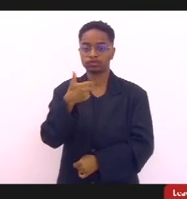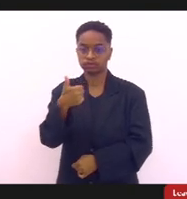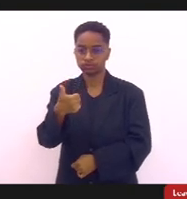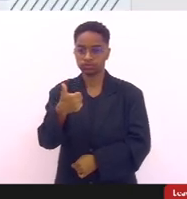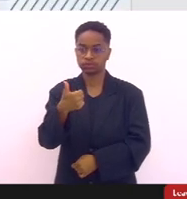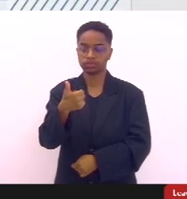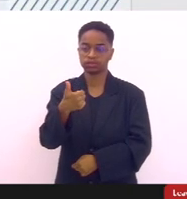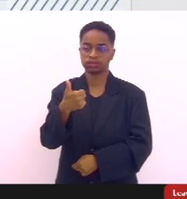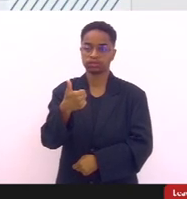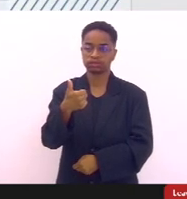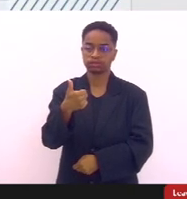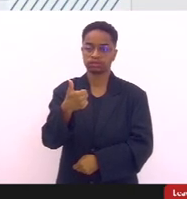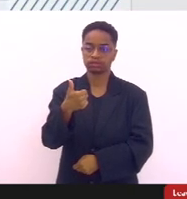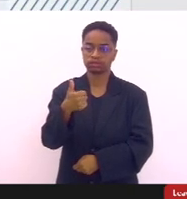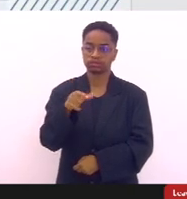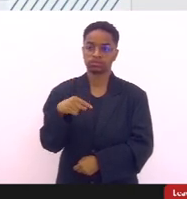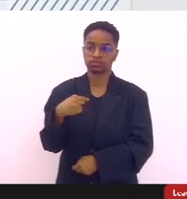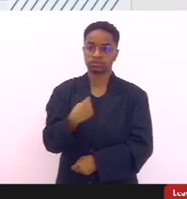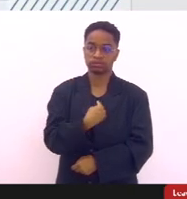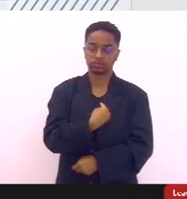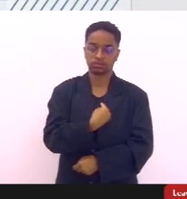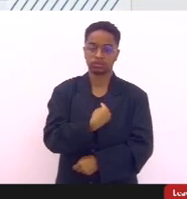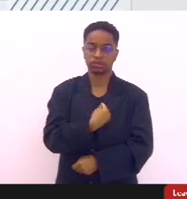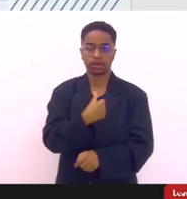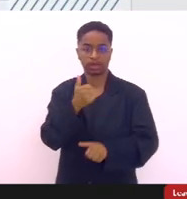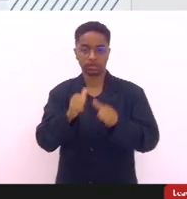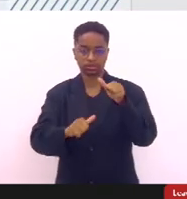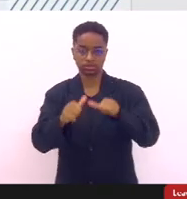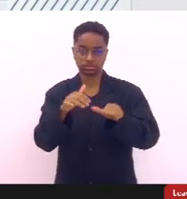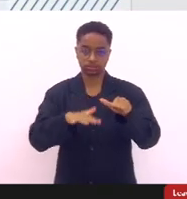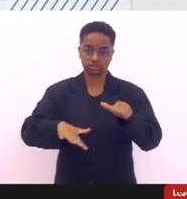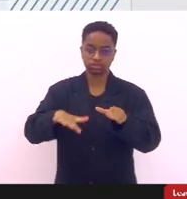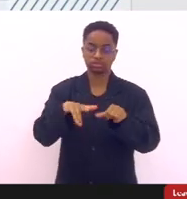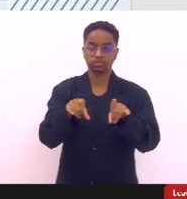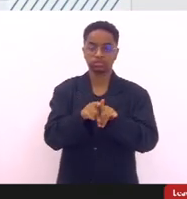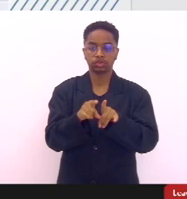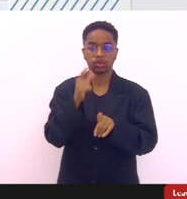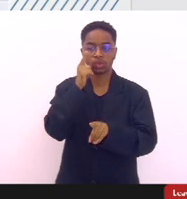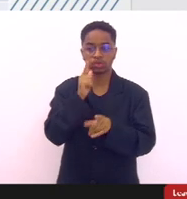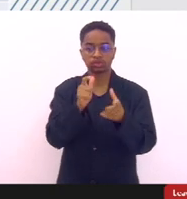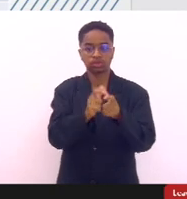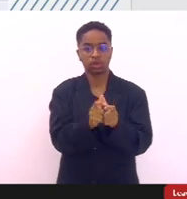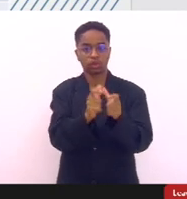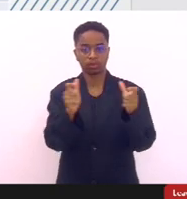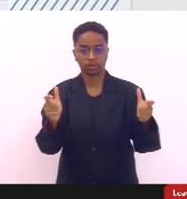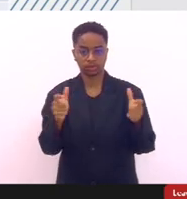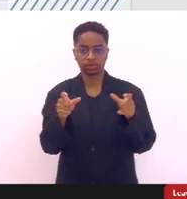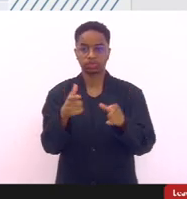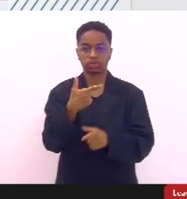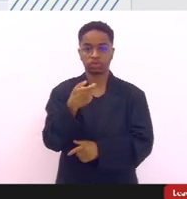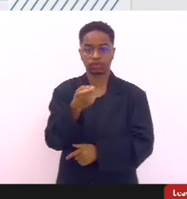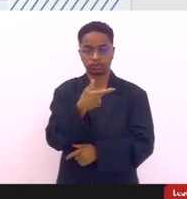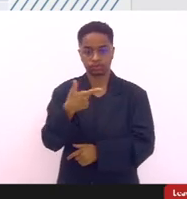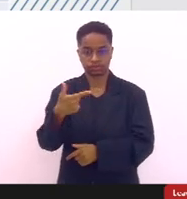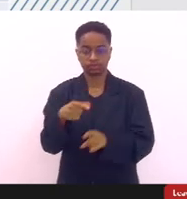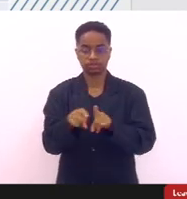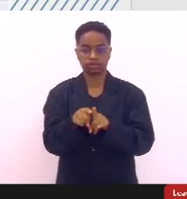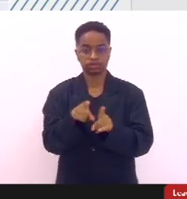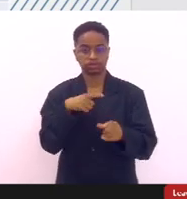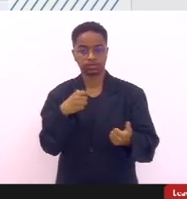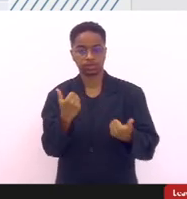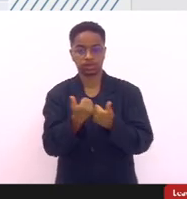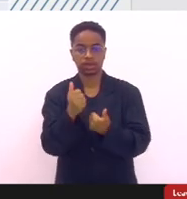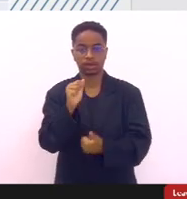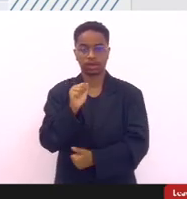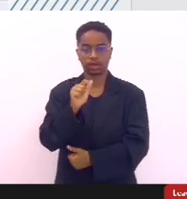a gente fez uma leitura do território e conseguiu expandir. Em 2022, com o apoio do Dr. Alexandre Kiepp, eu acho que